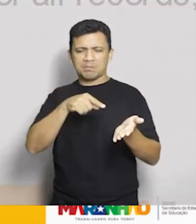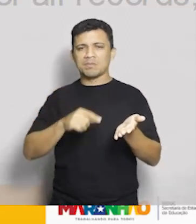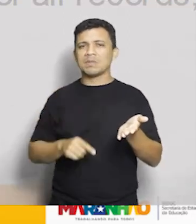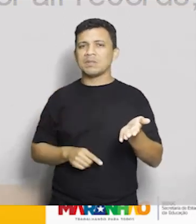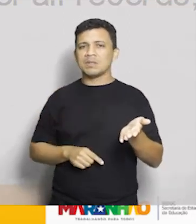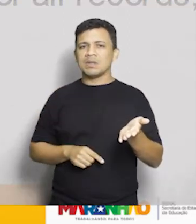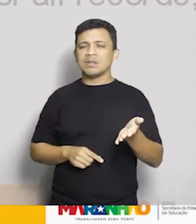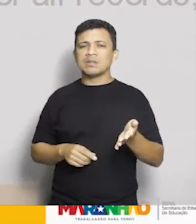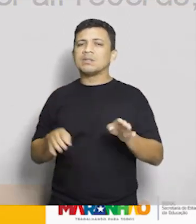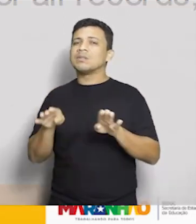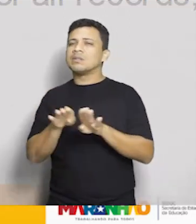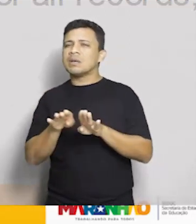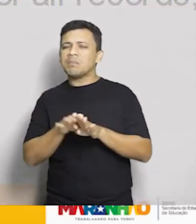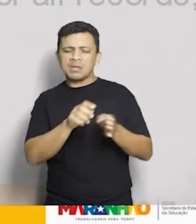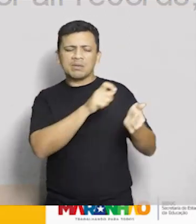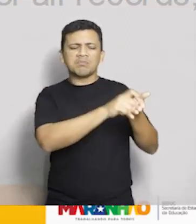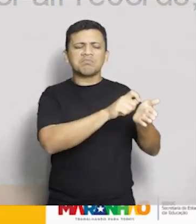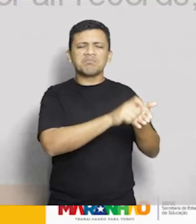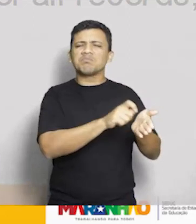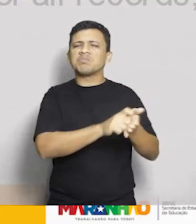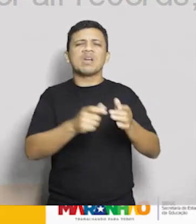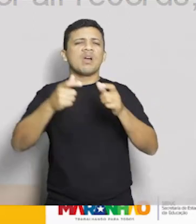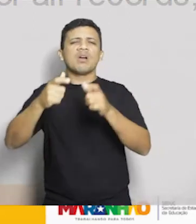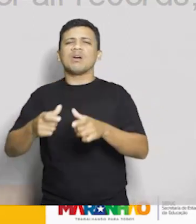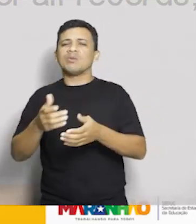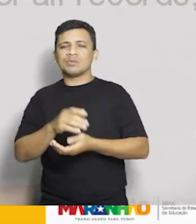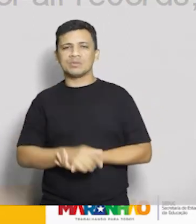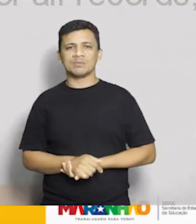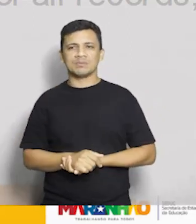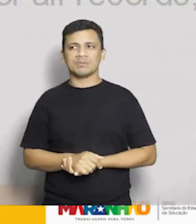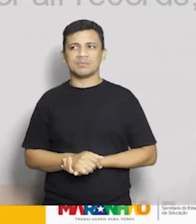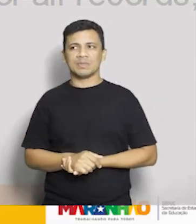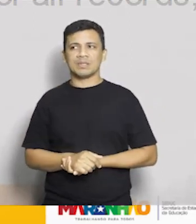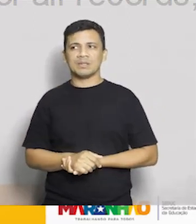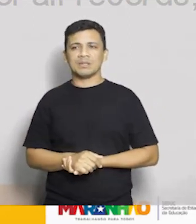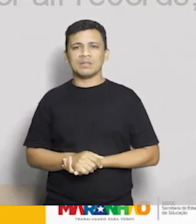registros onde mais aí aparece ainda